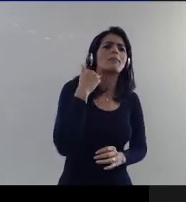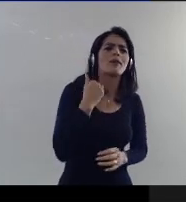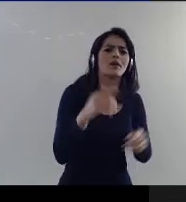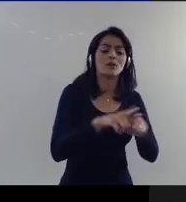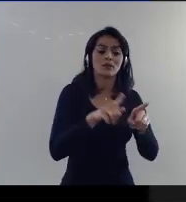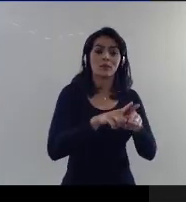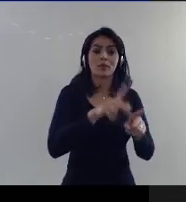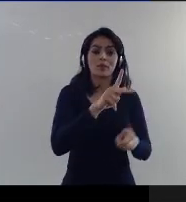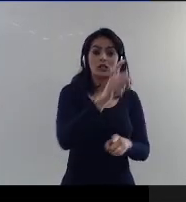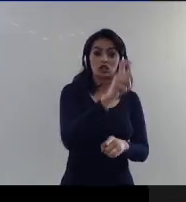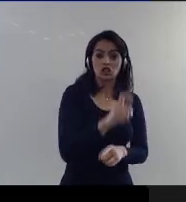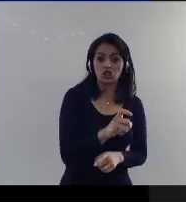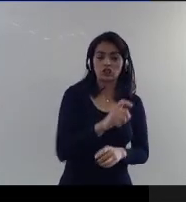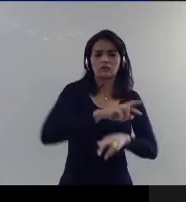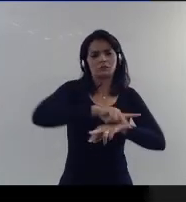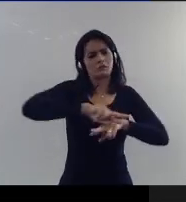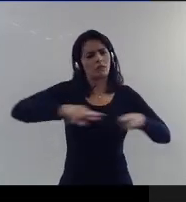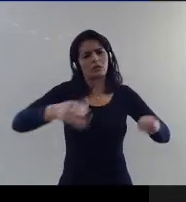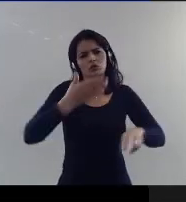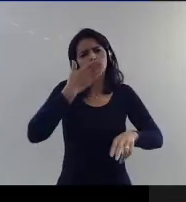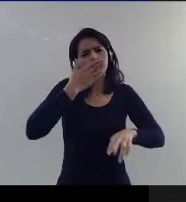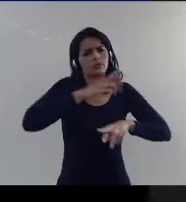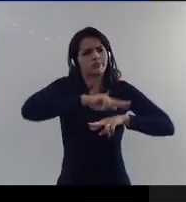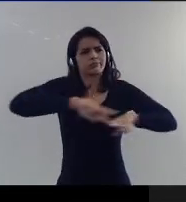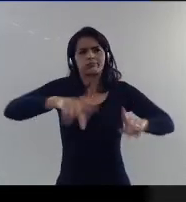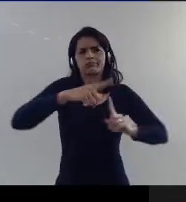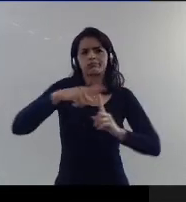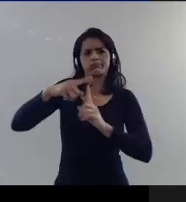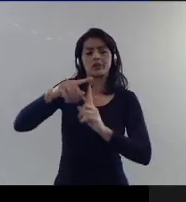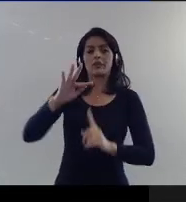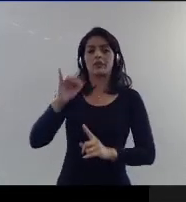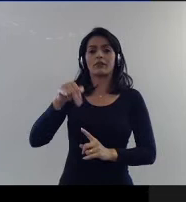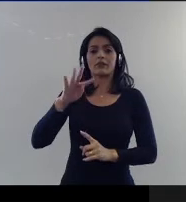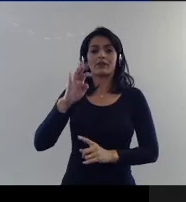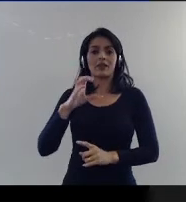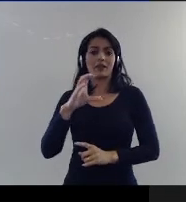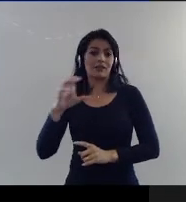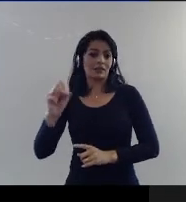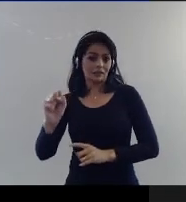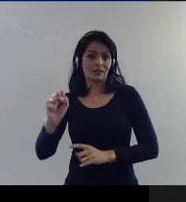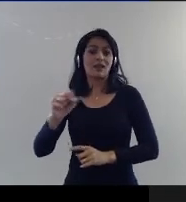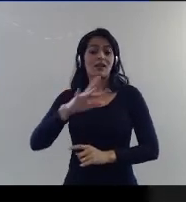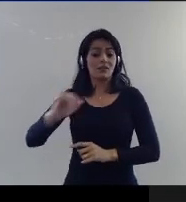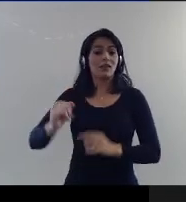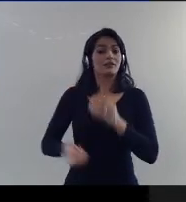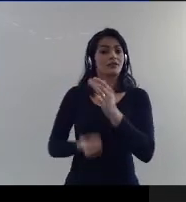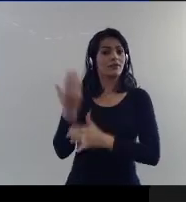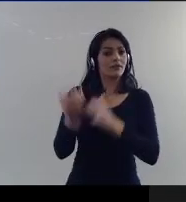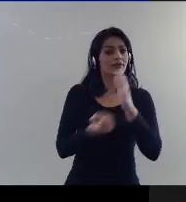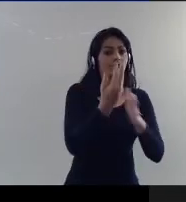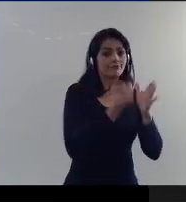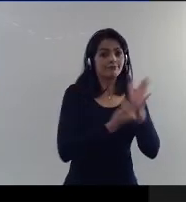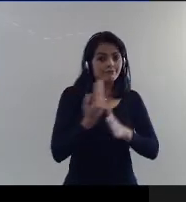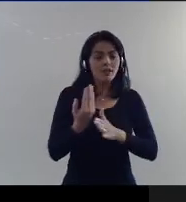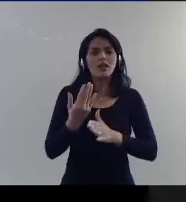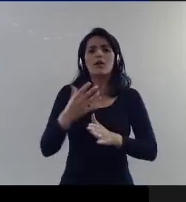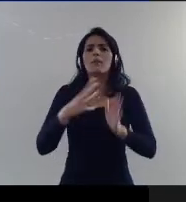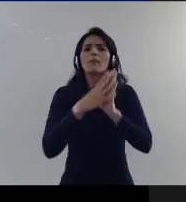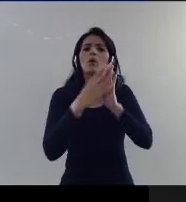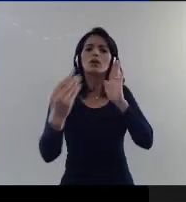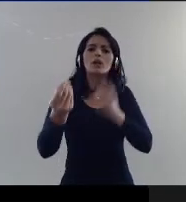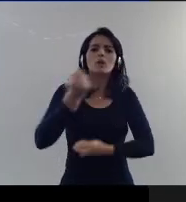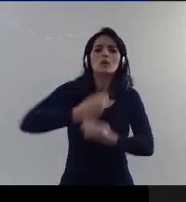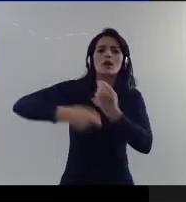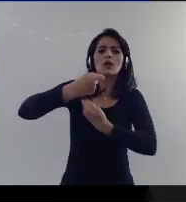a gente também tem uma área de trabalho gigantesca, as fintechs que estão crescendo bastante, né? Novos modelos de negócio, por exemplo, no